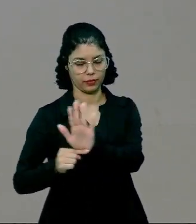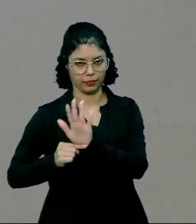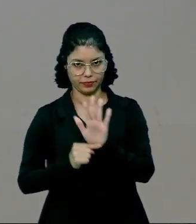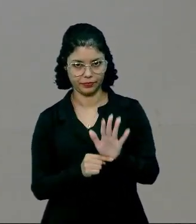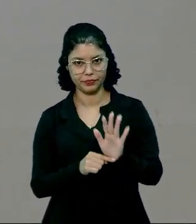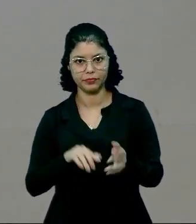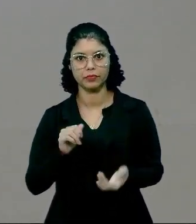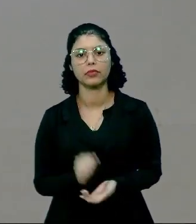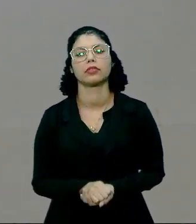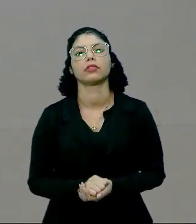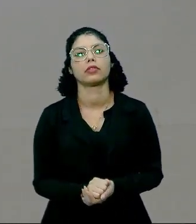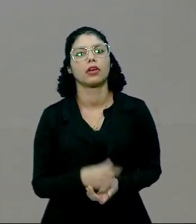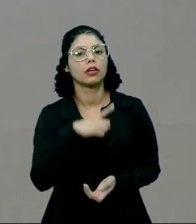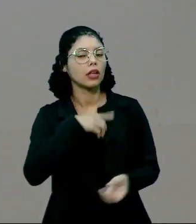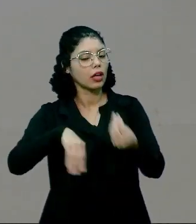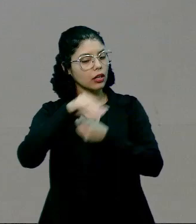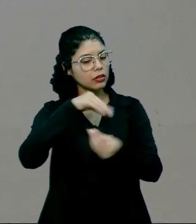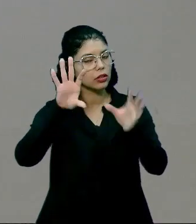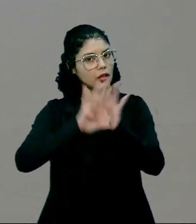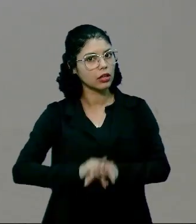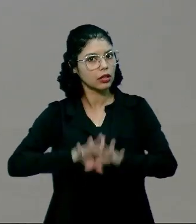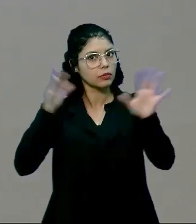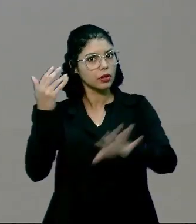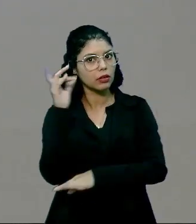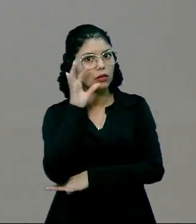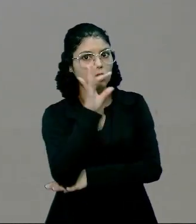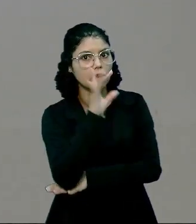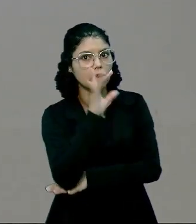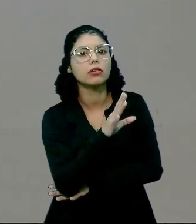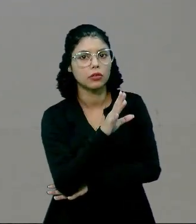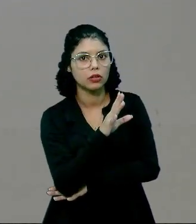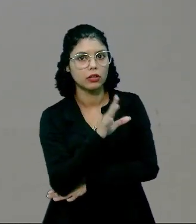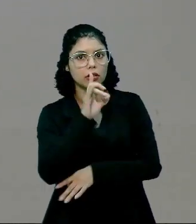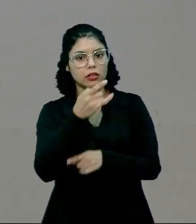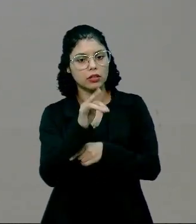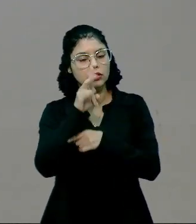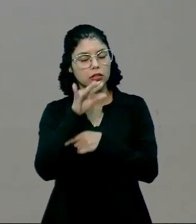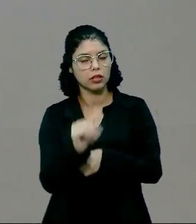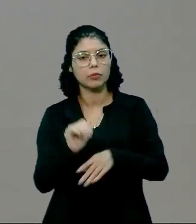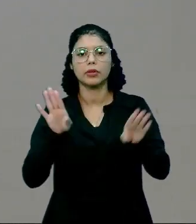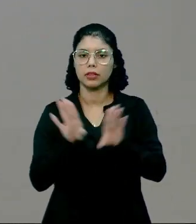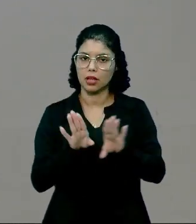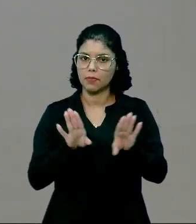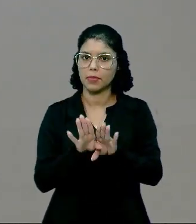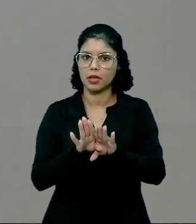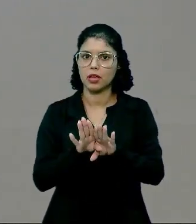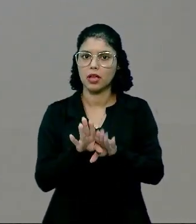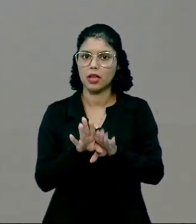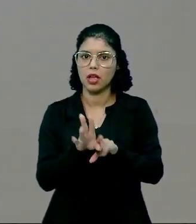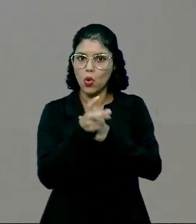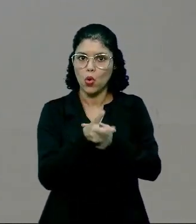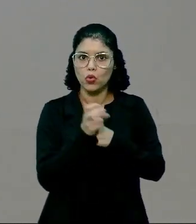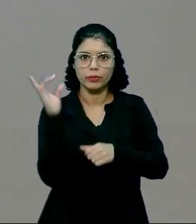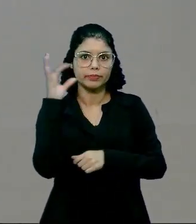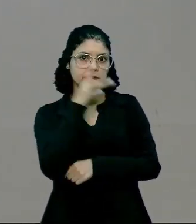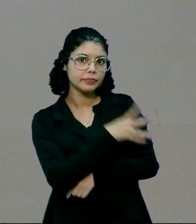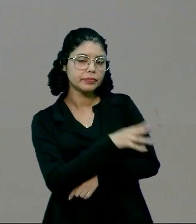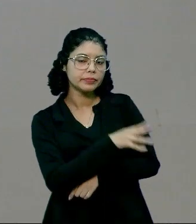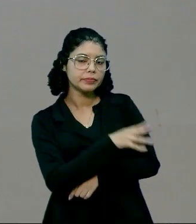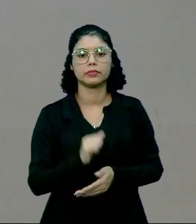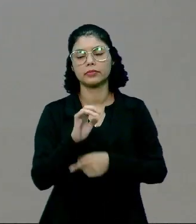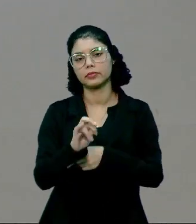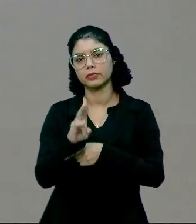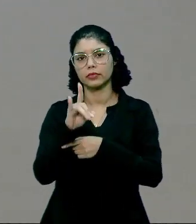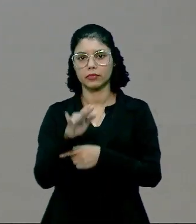na cinética então vou ter reações que liberam calor que serão reações exotérmicas e eu vou ter reações que absorvem calor então